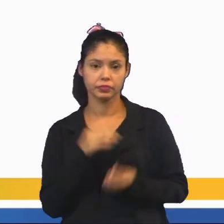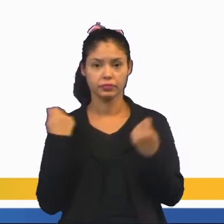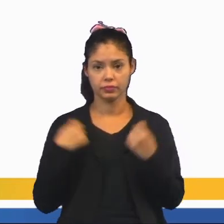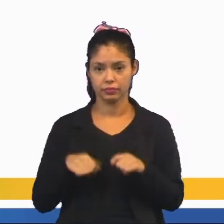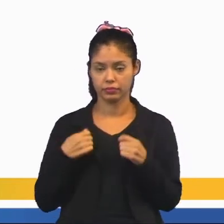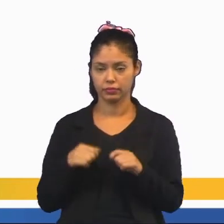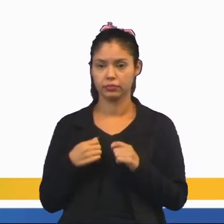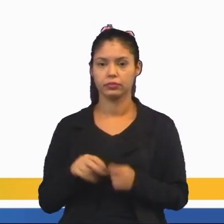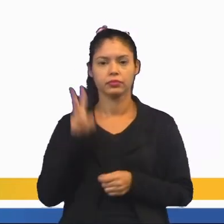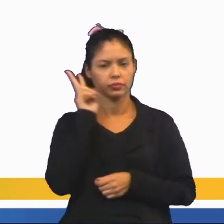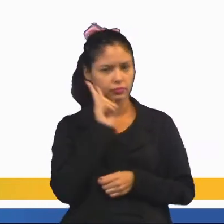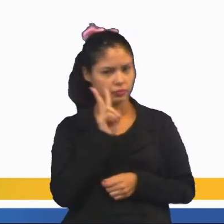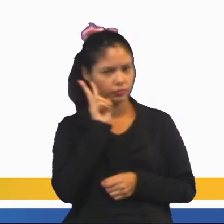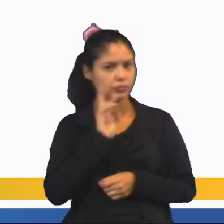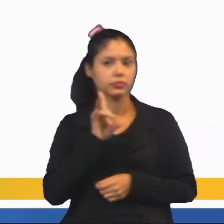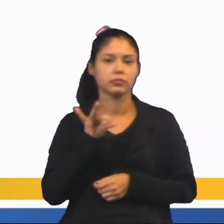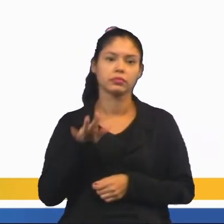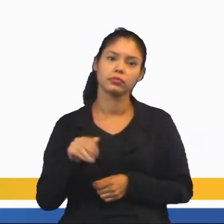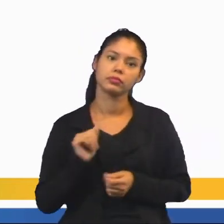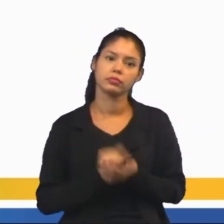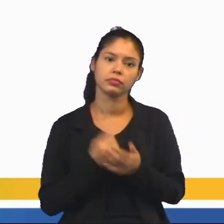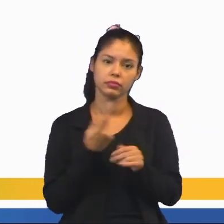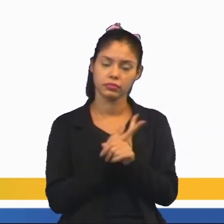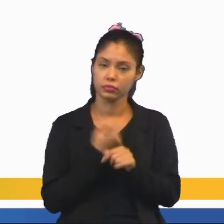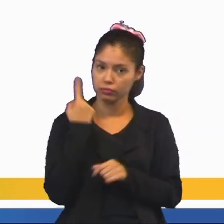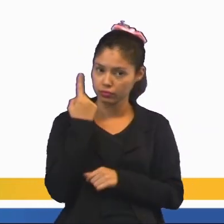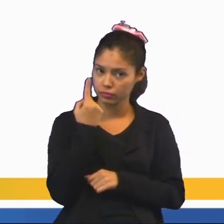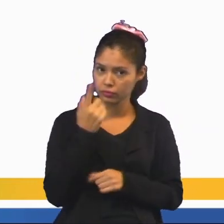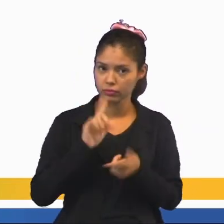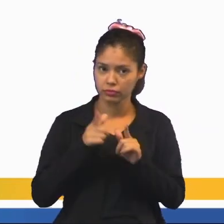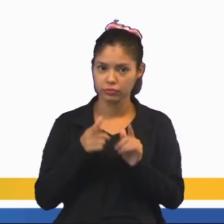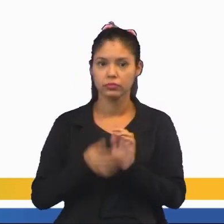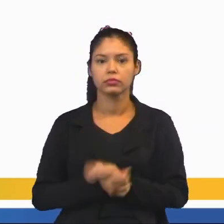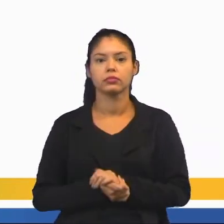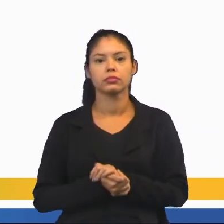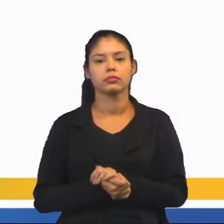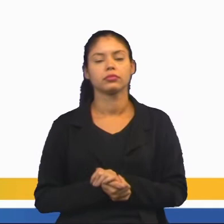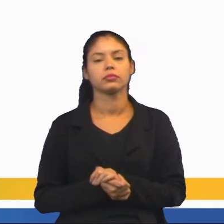a esse problema, é preciso levar em conta que Daniel está buscando